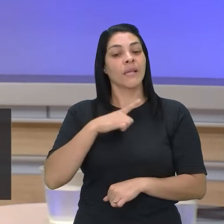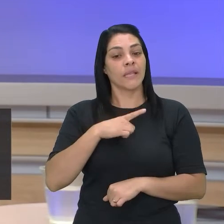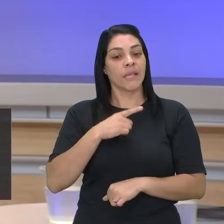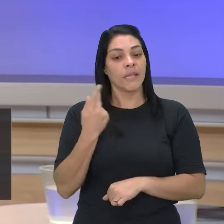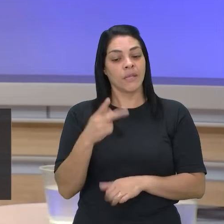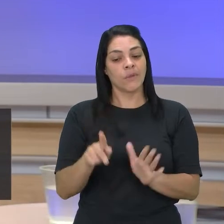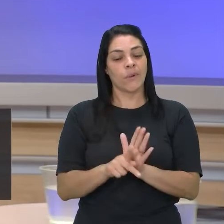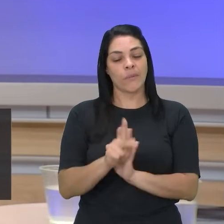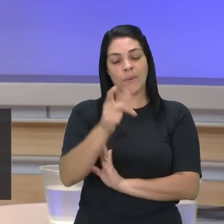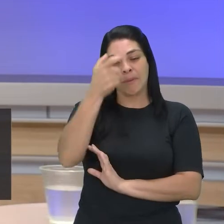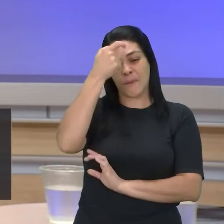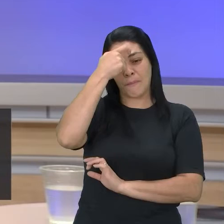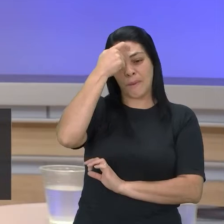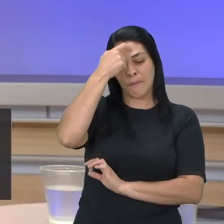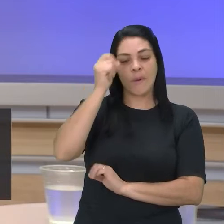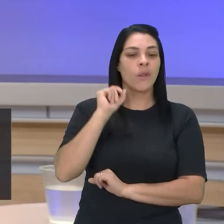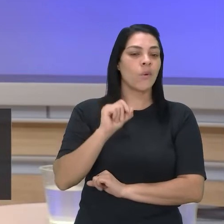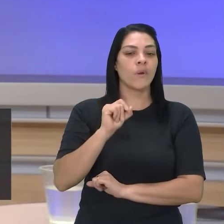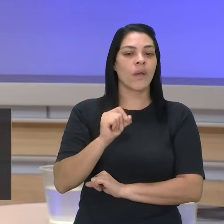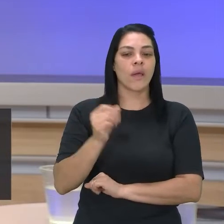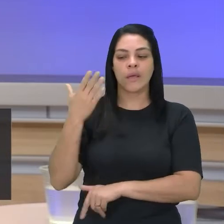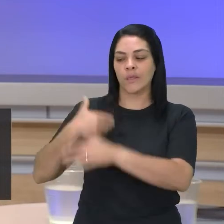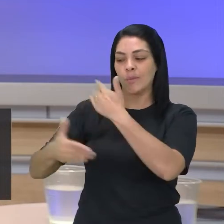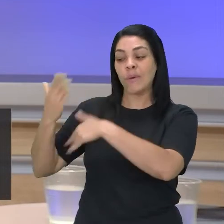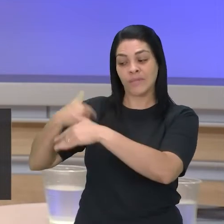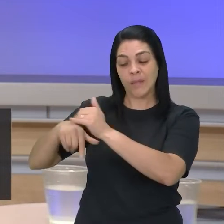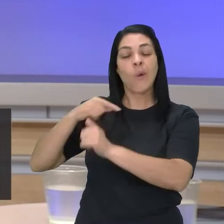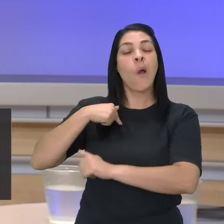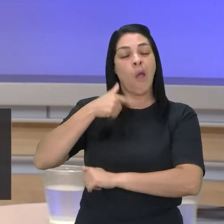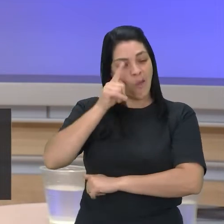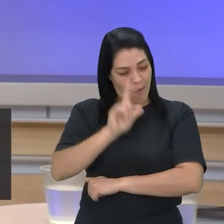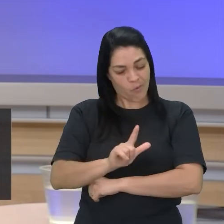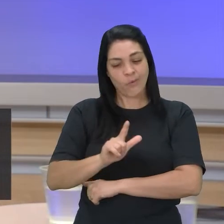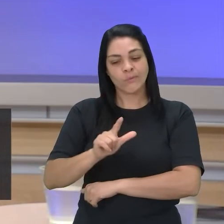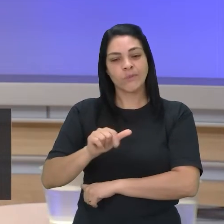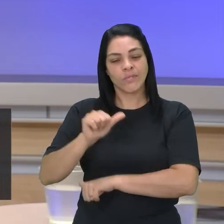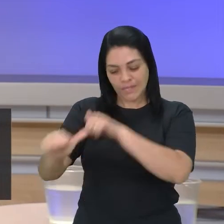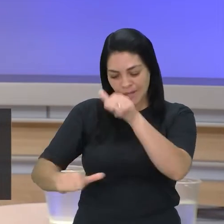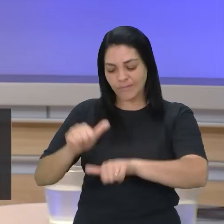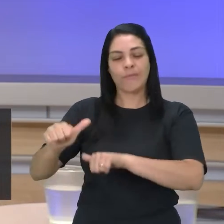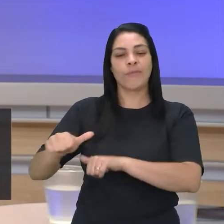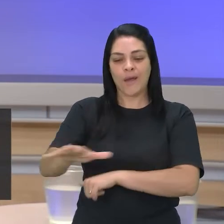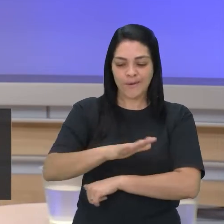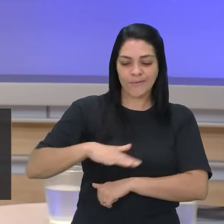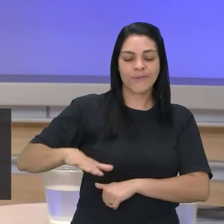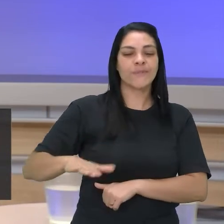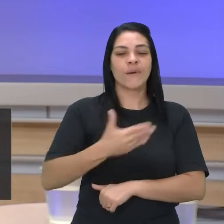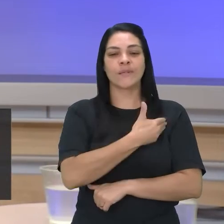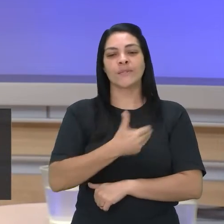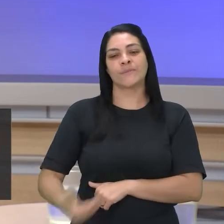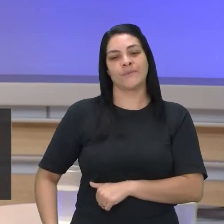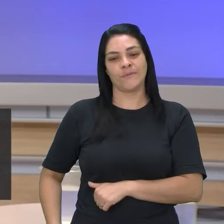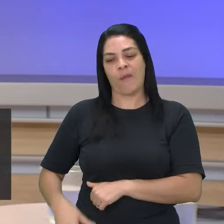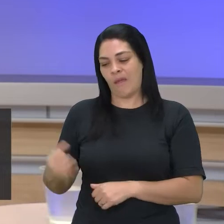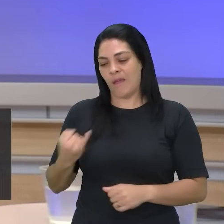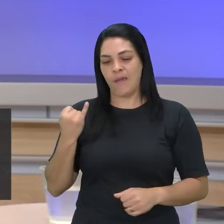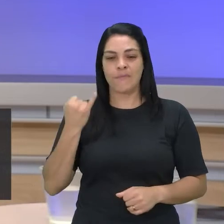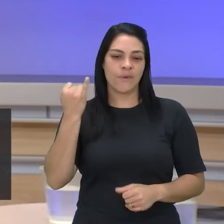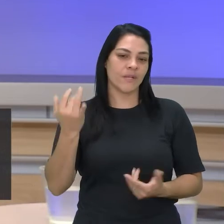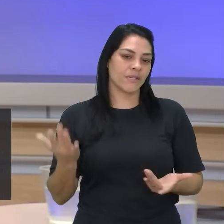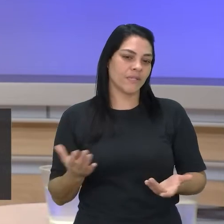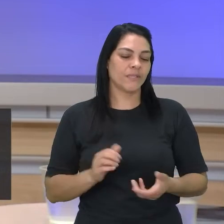memória afetiva que ela um dia transformou um espaço público. Então, isso é extremamente forte, né? A